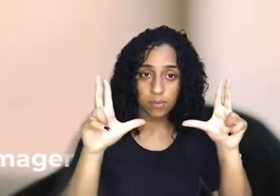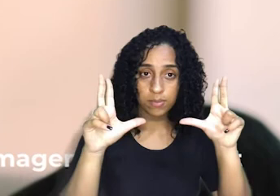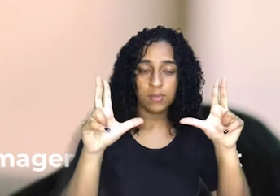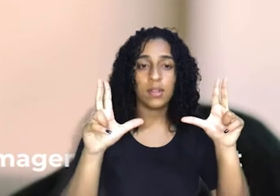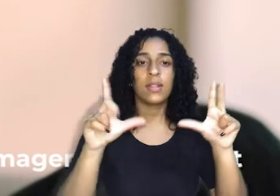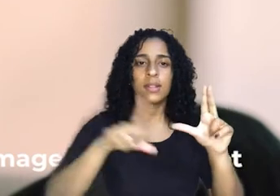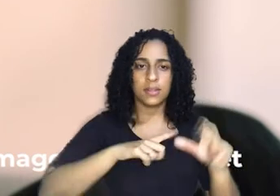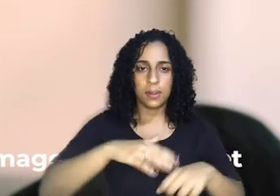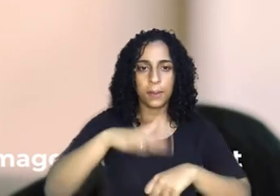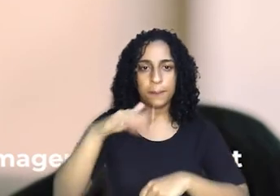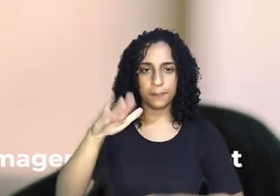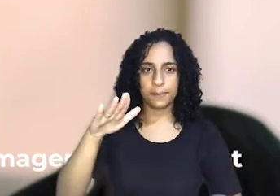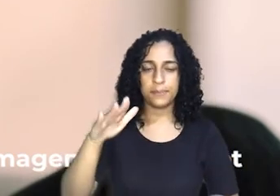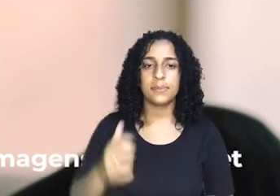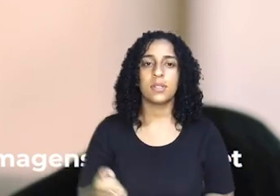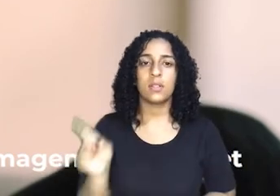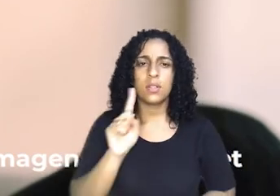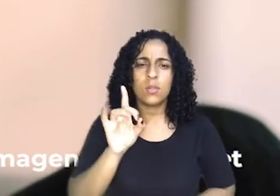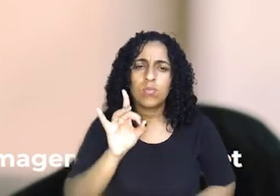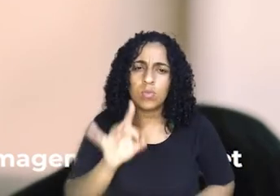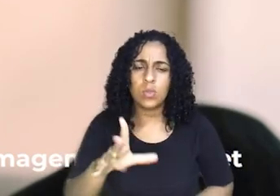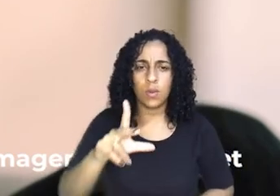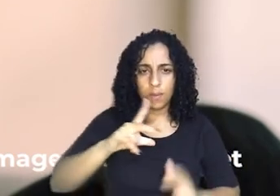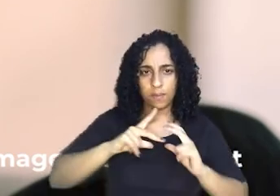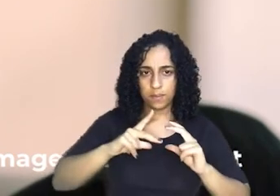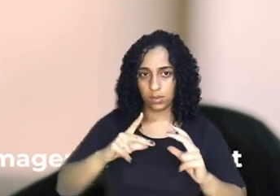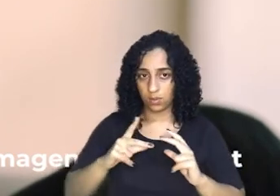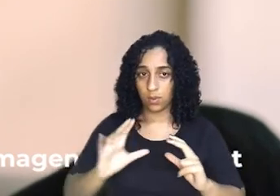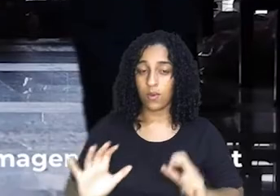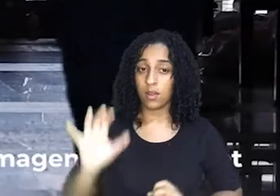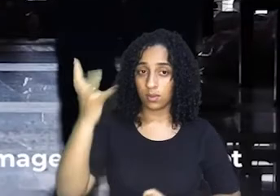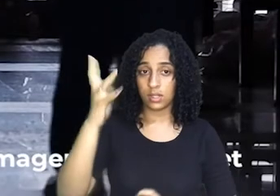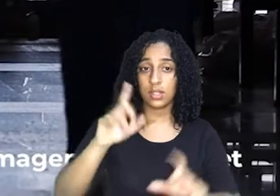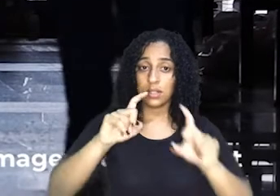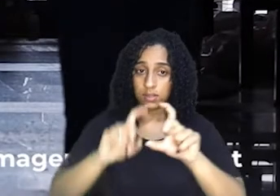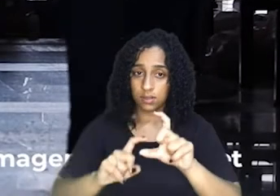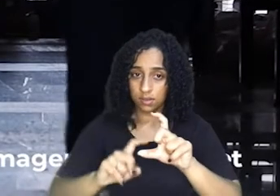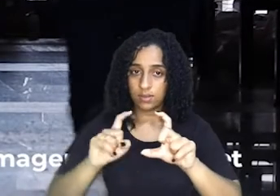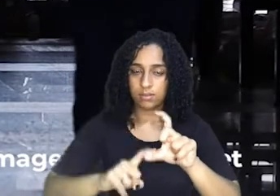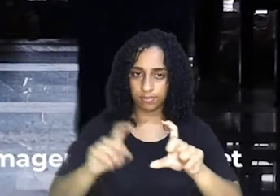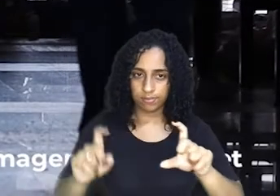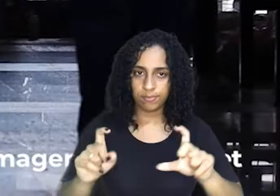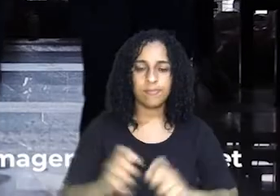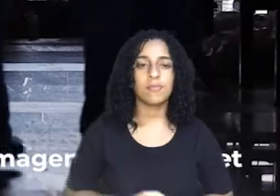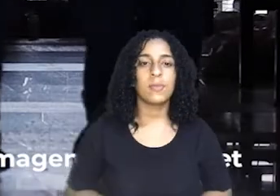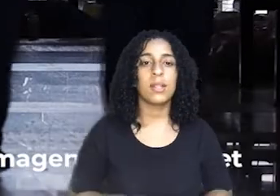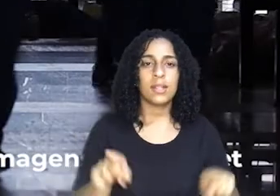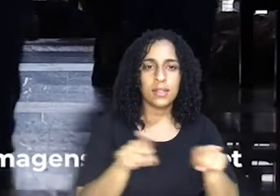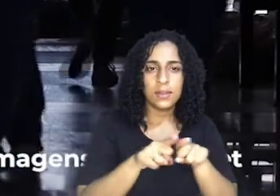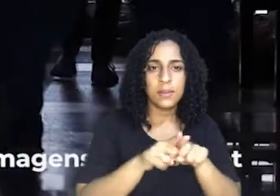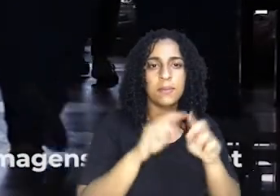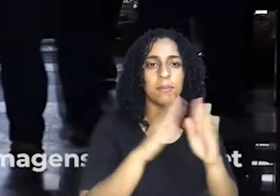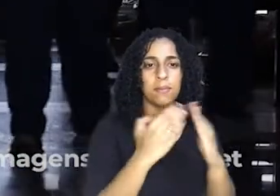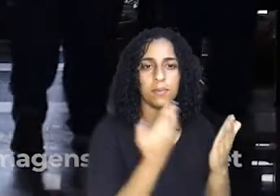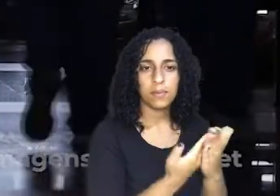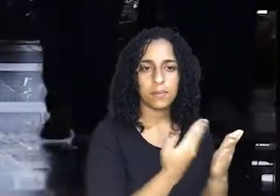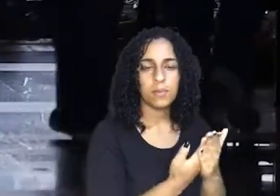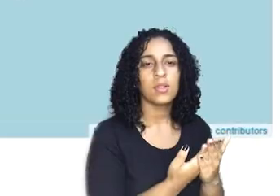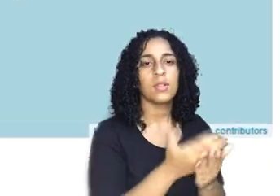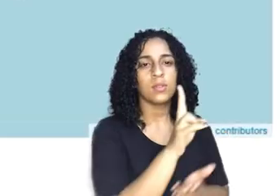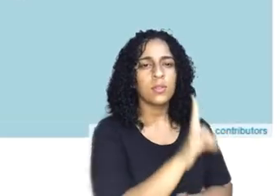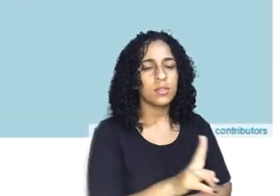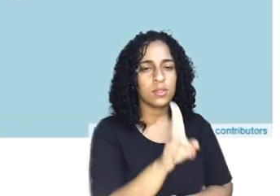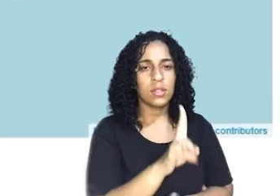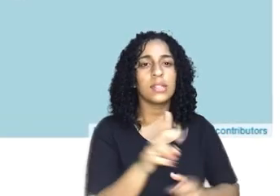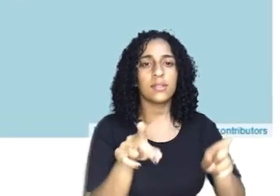já que não é só no campo pessoal que essa forma de dependência digital acontece nas informações escolares e acadêmicas isso também ocorre